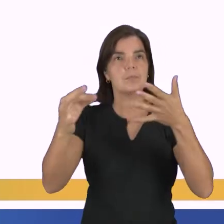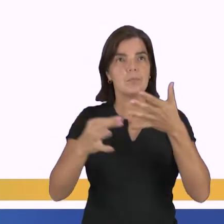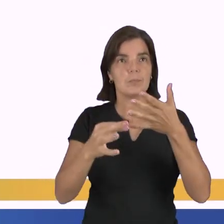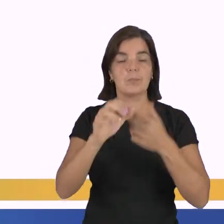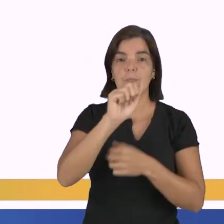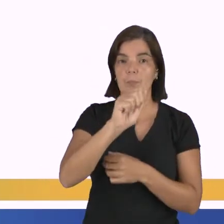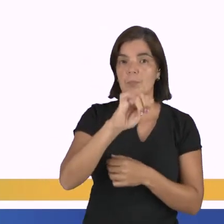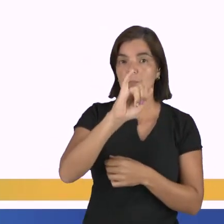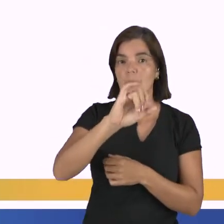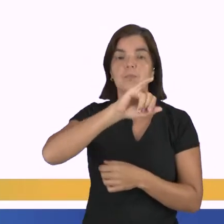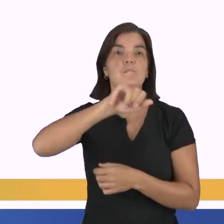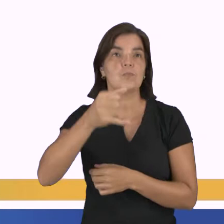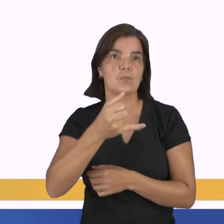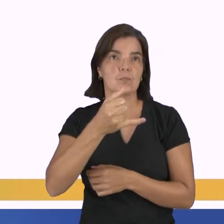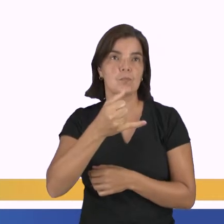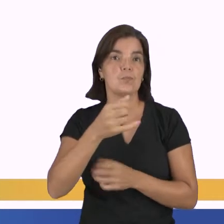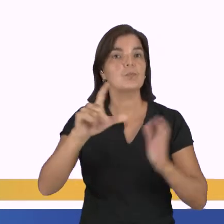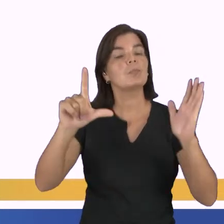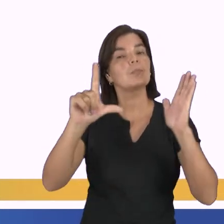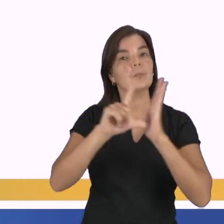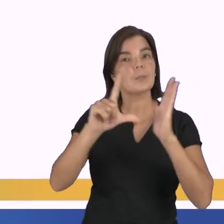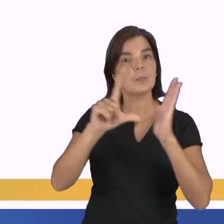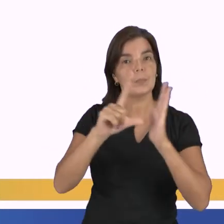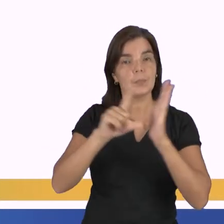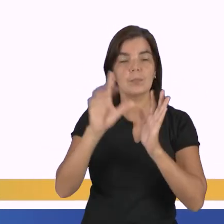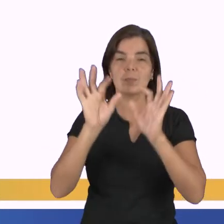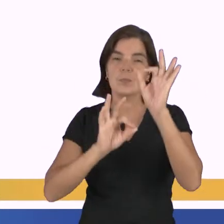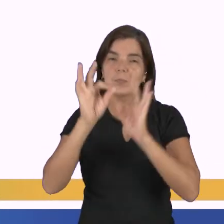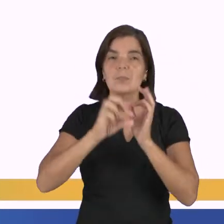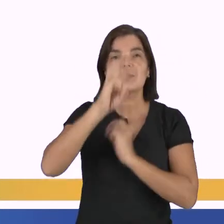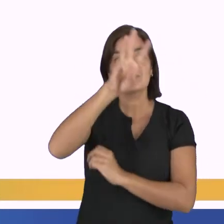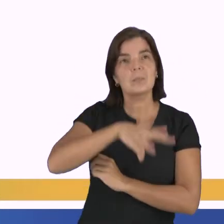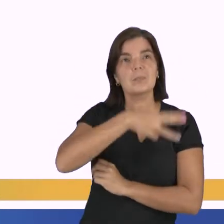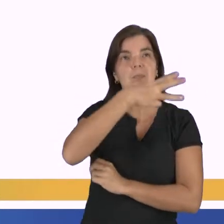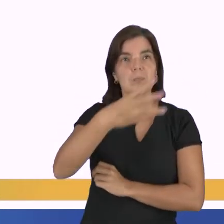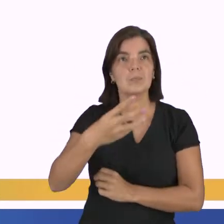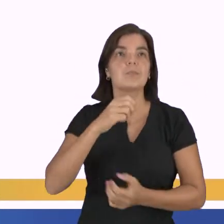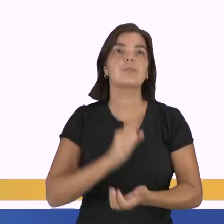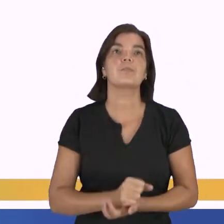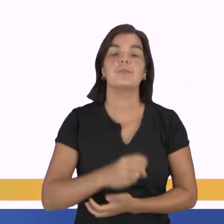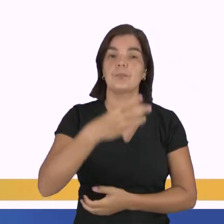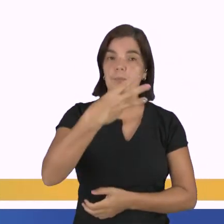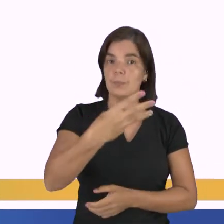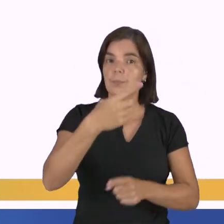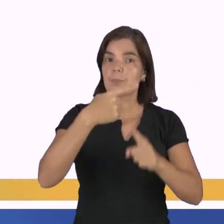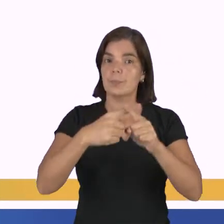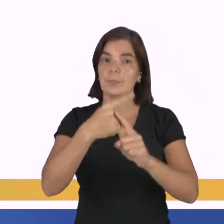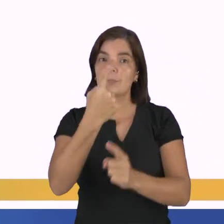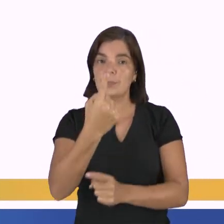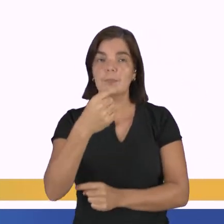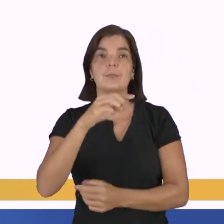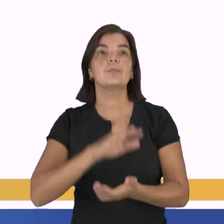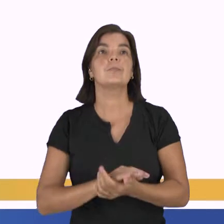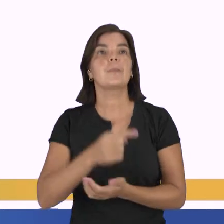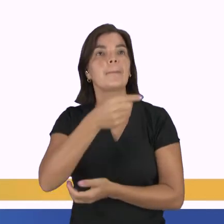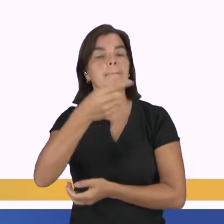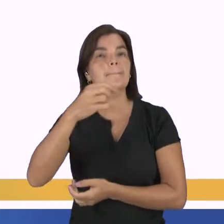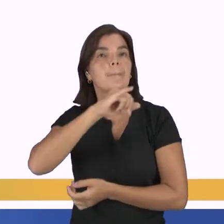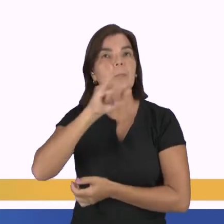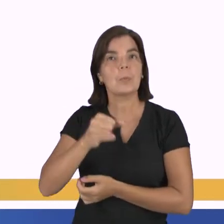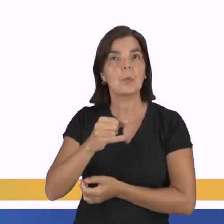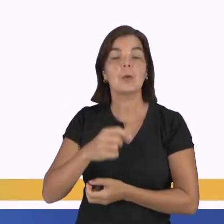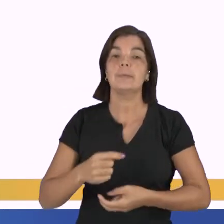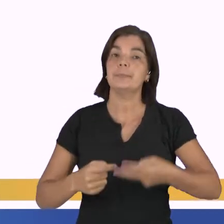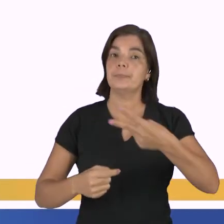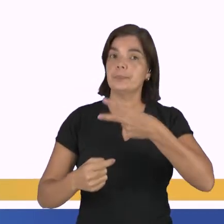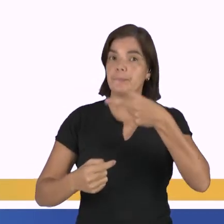de argila pensa que é chamado lei de formação da Matriz tá a três vezes e menu J logo elemento que está